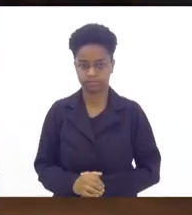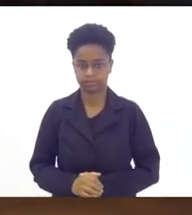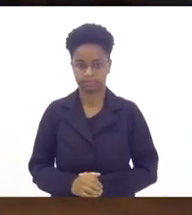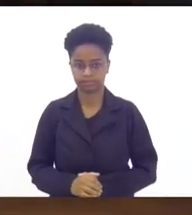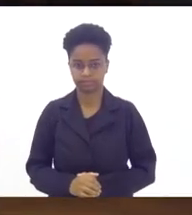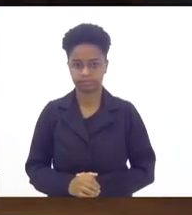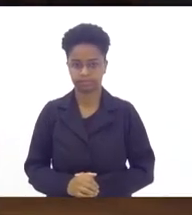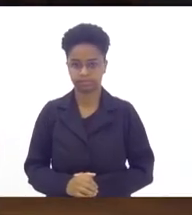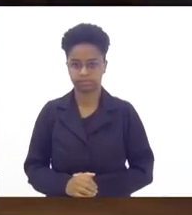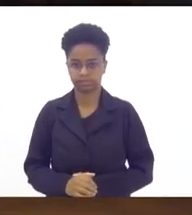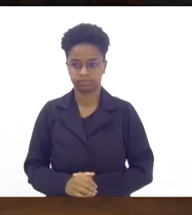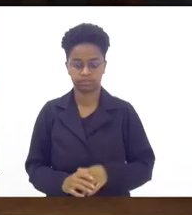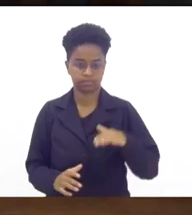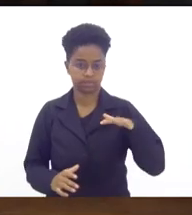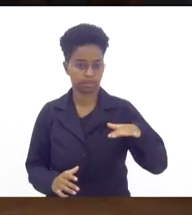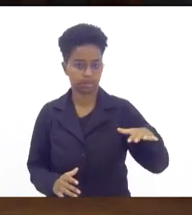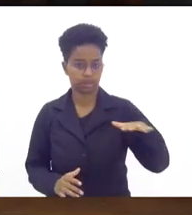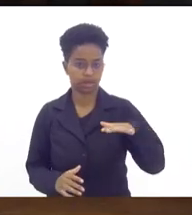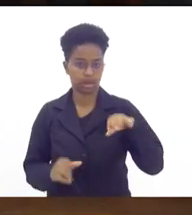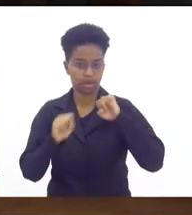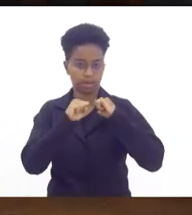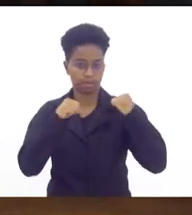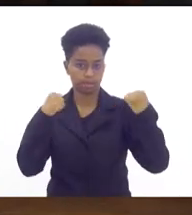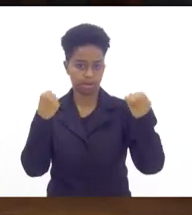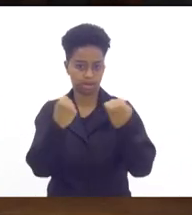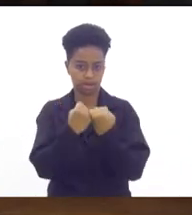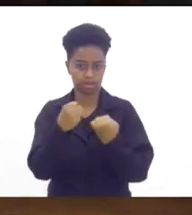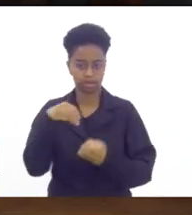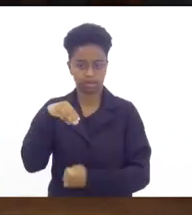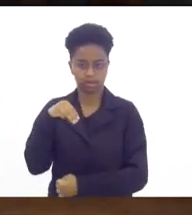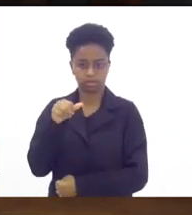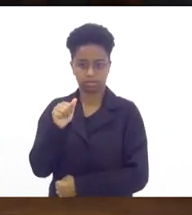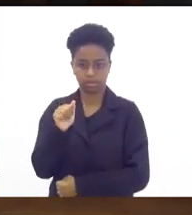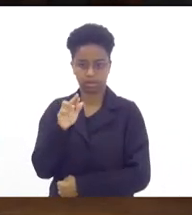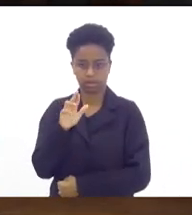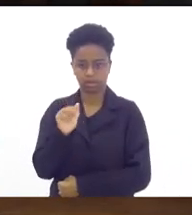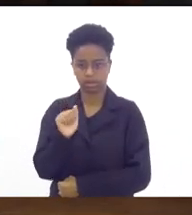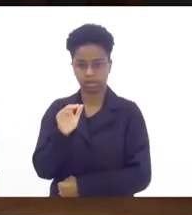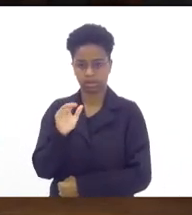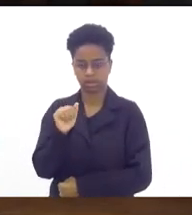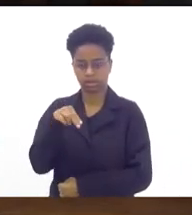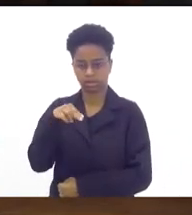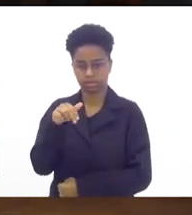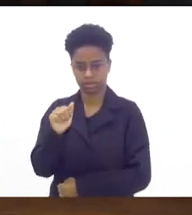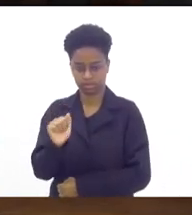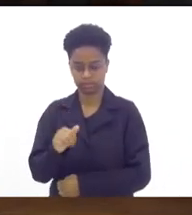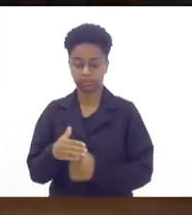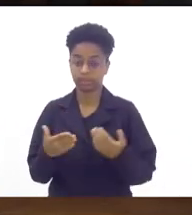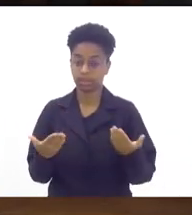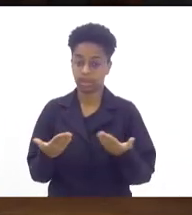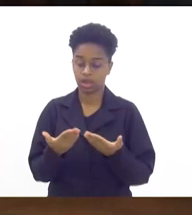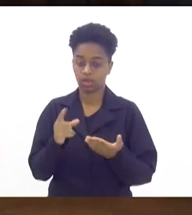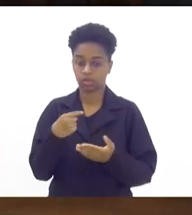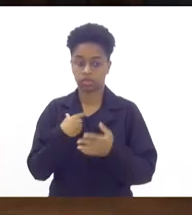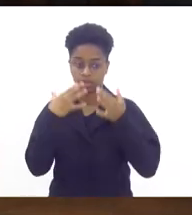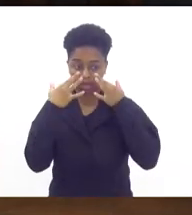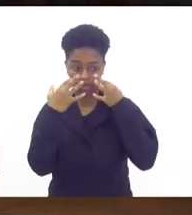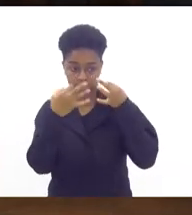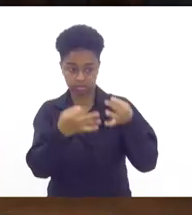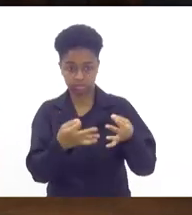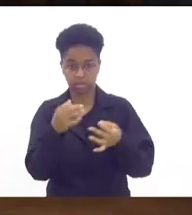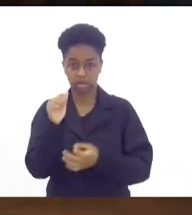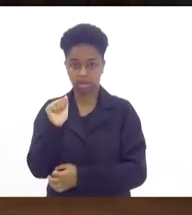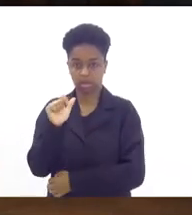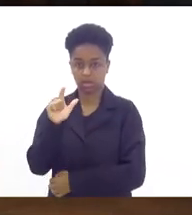ali da redondeza do Maracanã e nessa primeira fala vamos ouvir o senhor ao